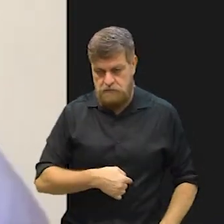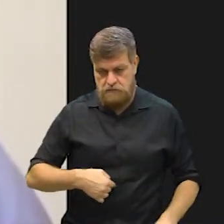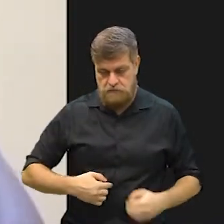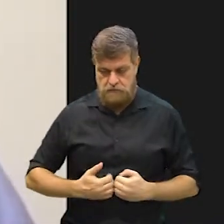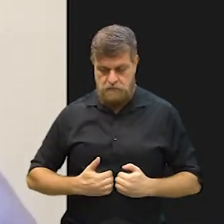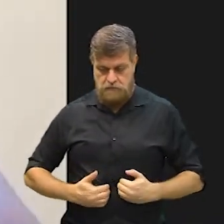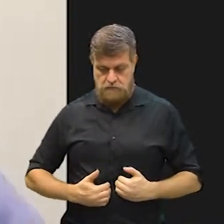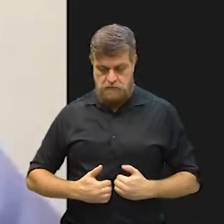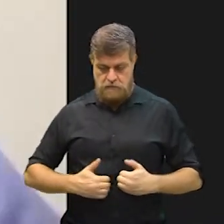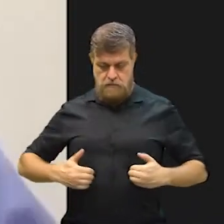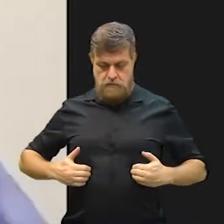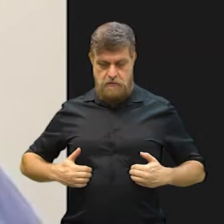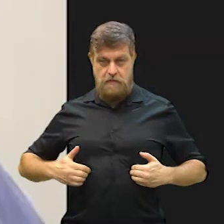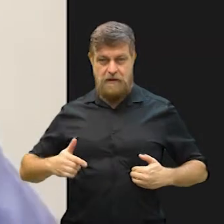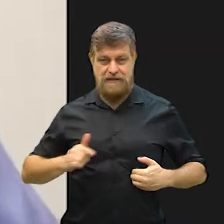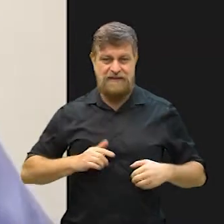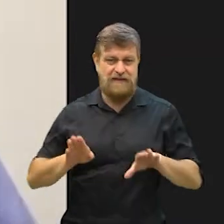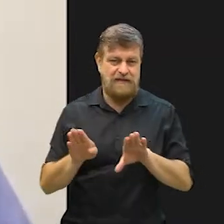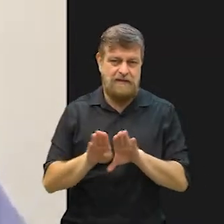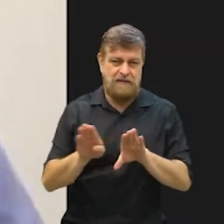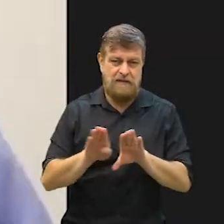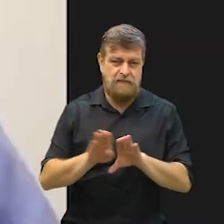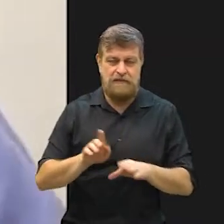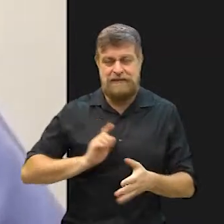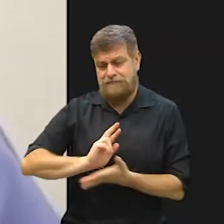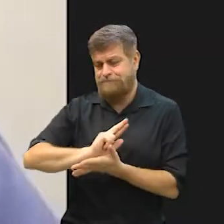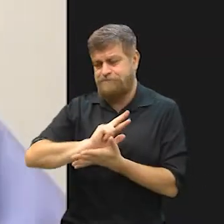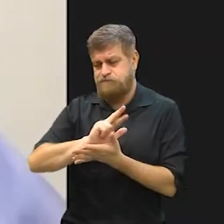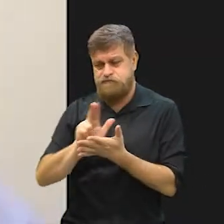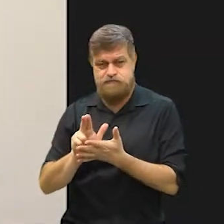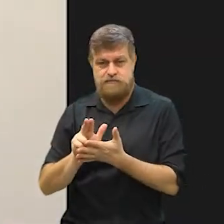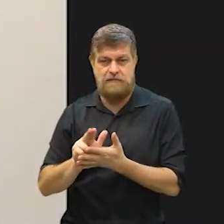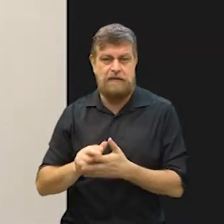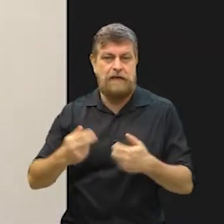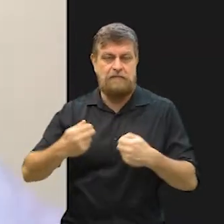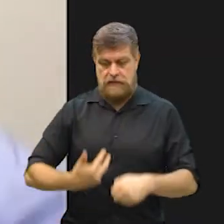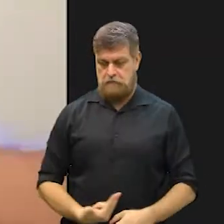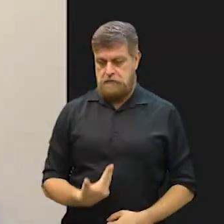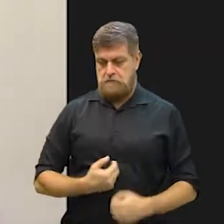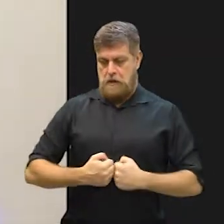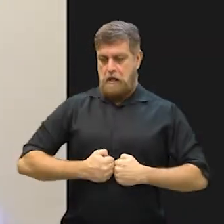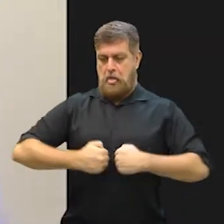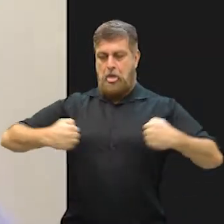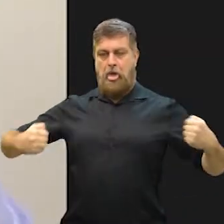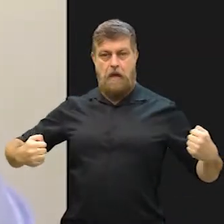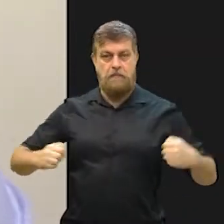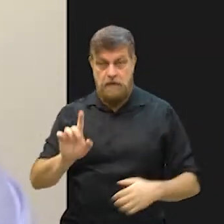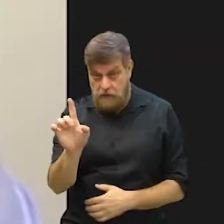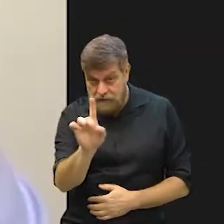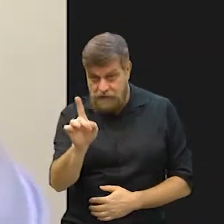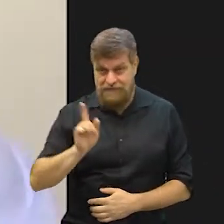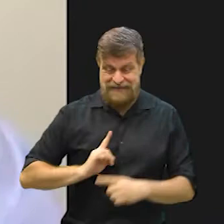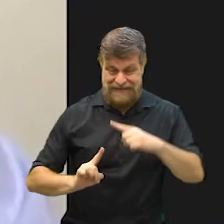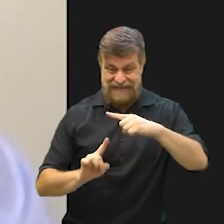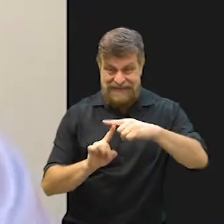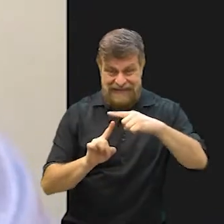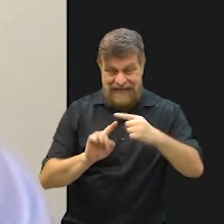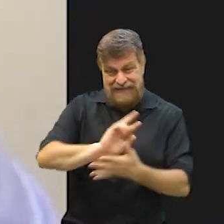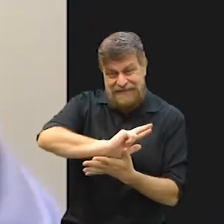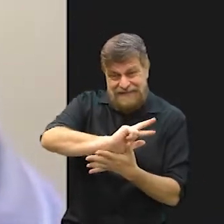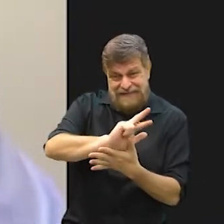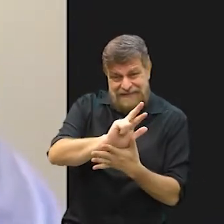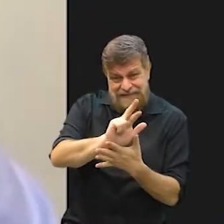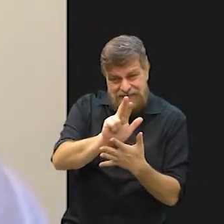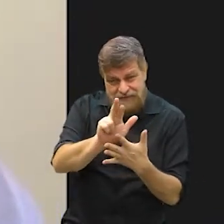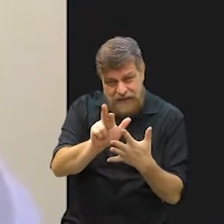útero exposto. Em outros casos, a gente faz por endoscopia sem ter que abrir a barriga da gestante. Então, tem várias técnicas que a gente